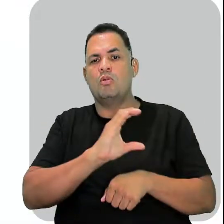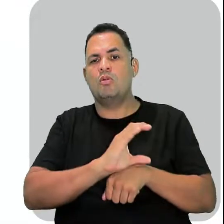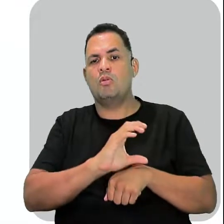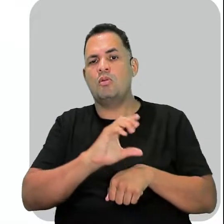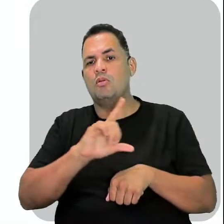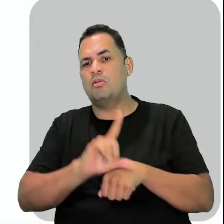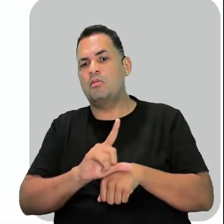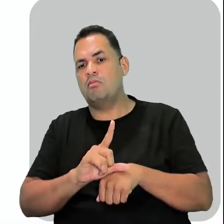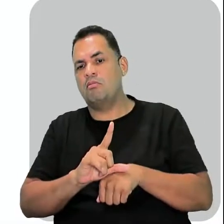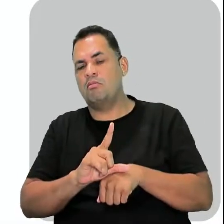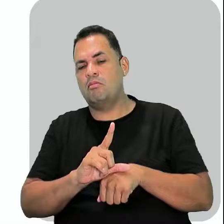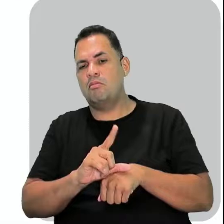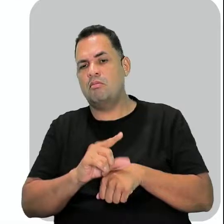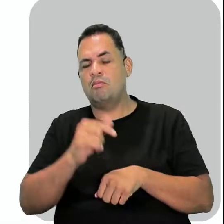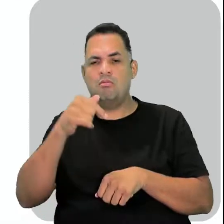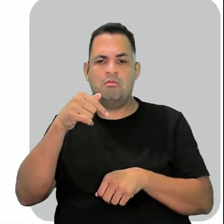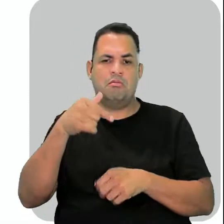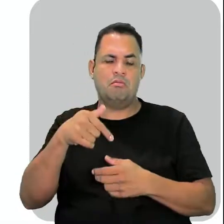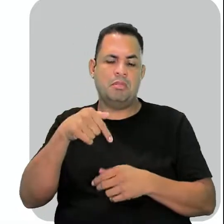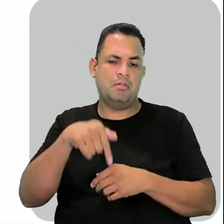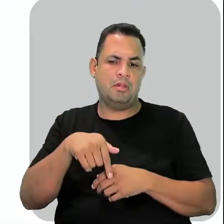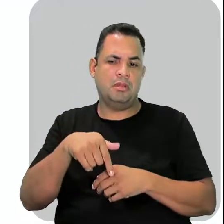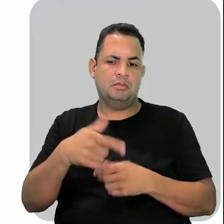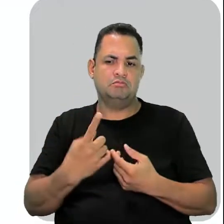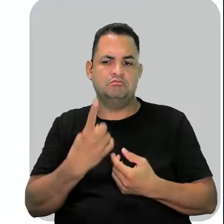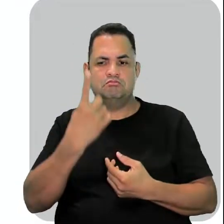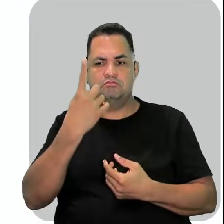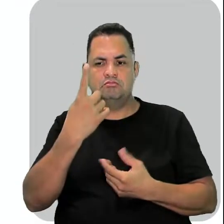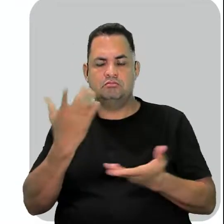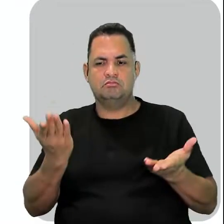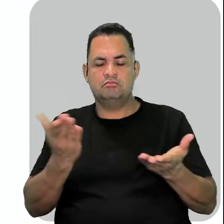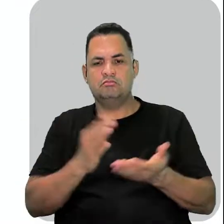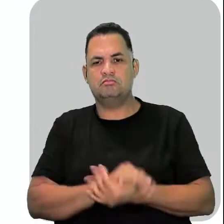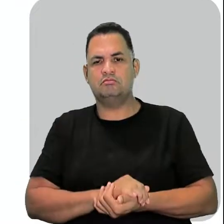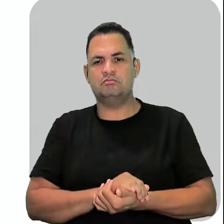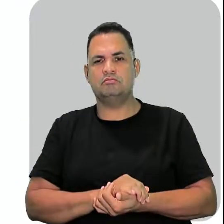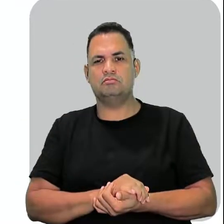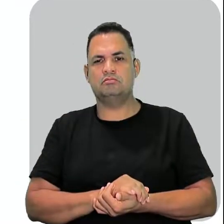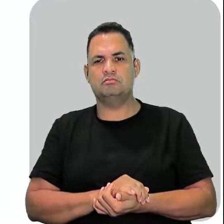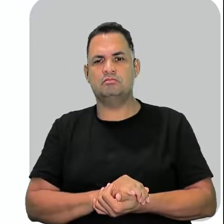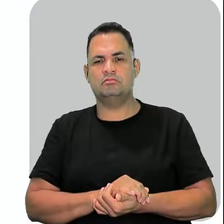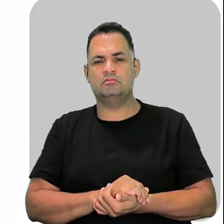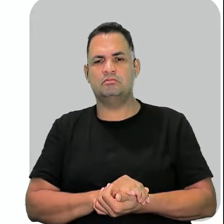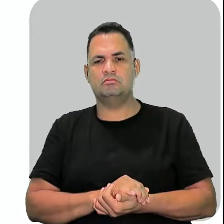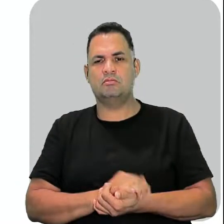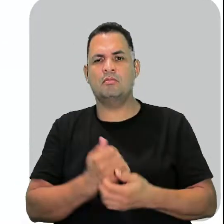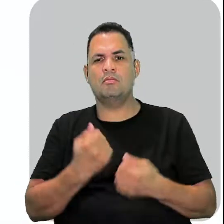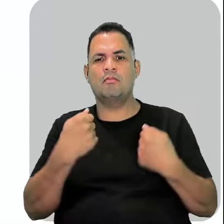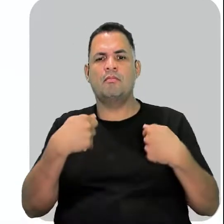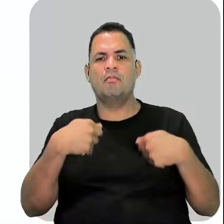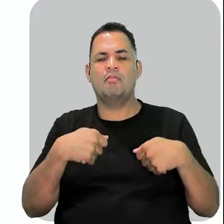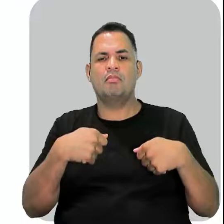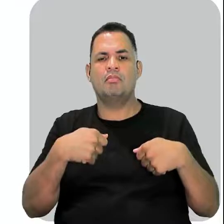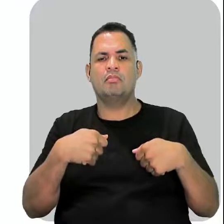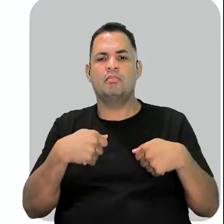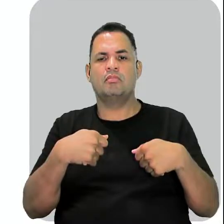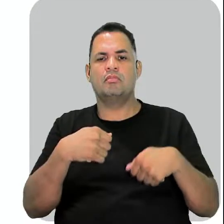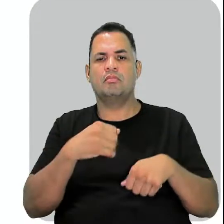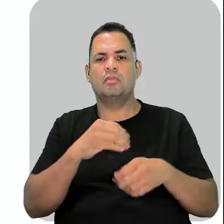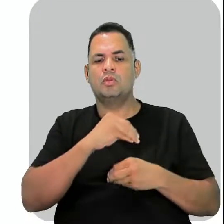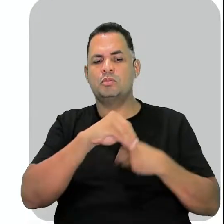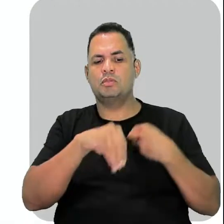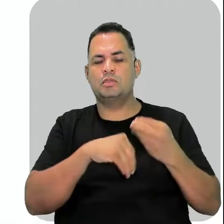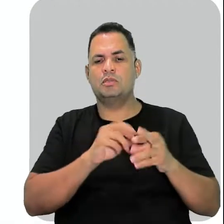digamos, para o lado, ou então para baixo, melhor, para baixo, para cima e para baixo. Para baixo. Ali eu posso dizer que realmente são